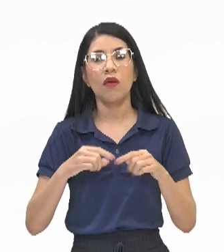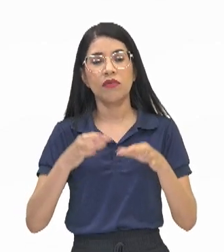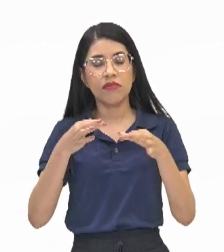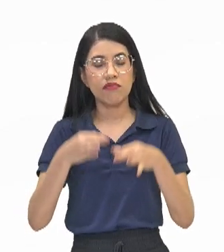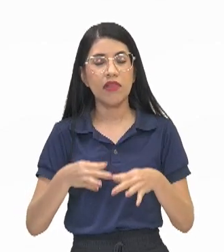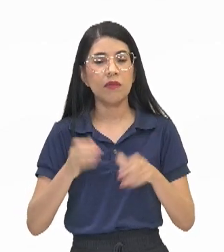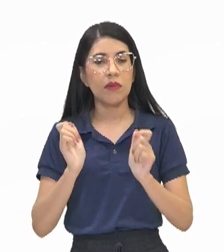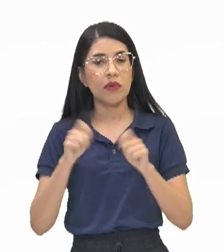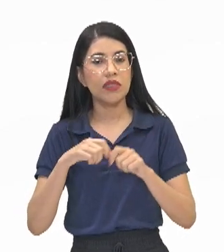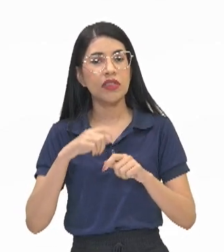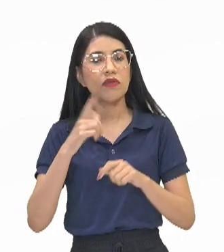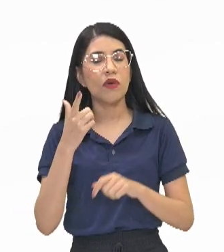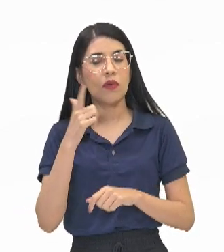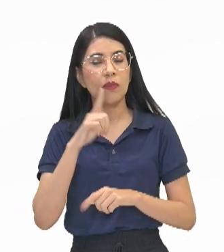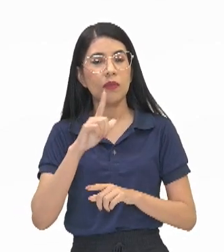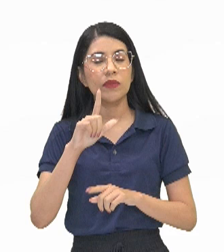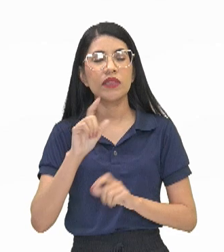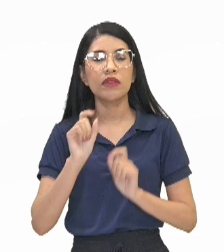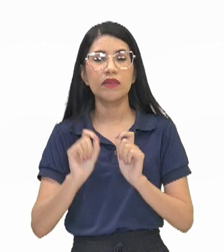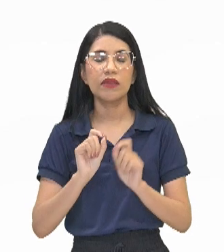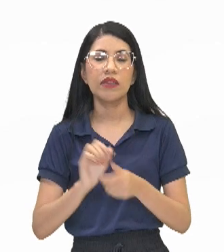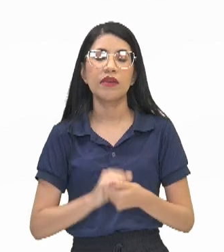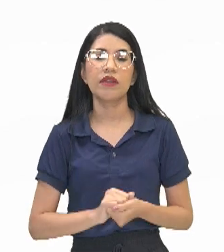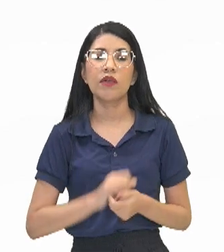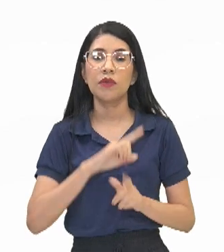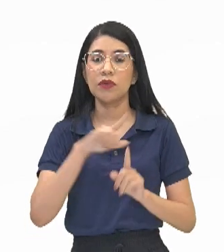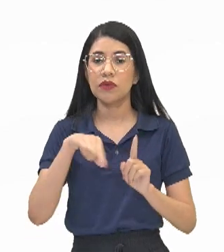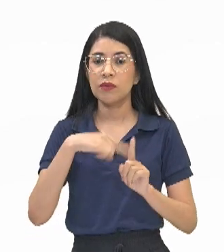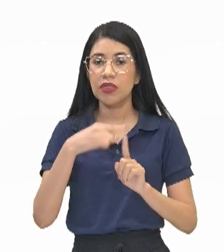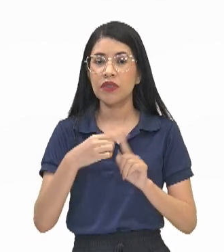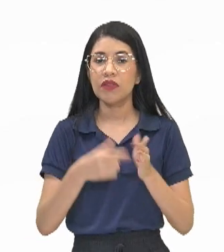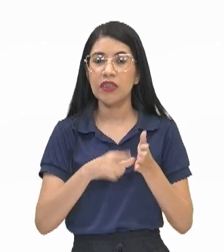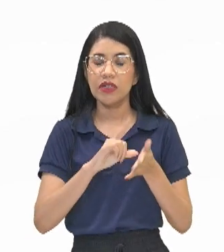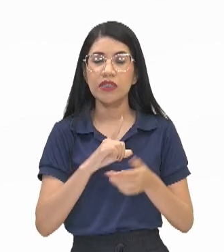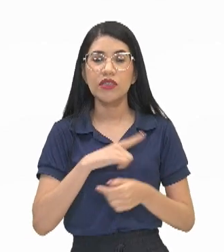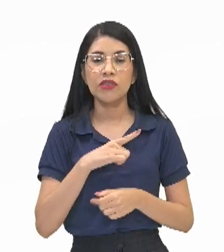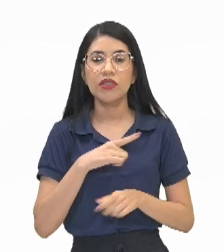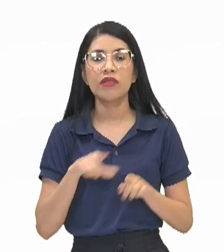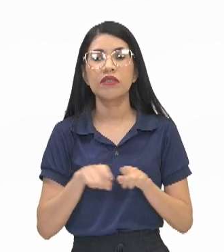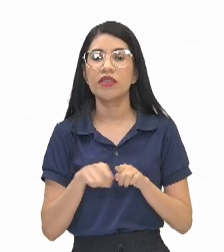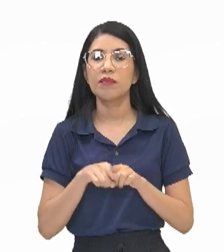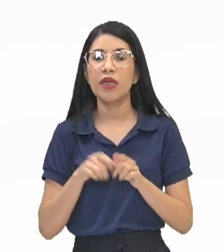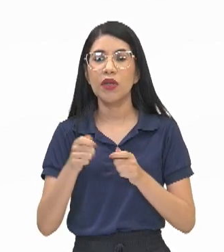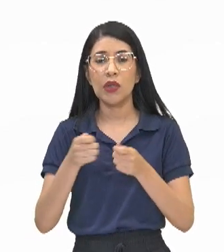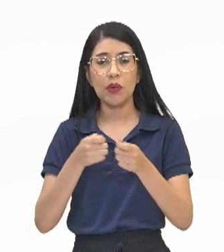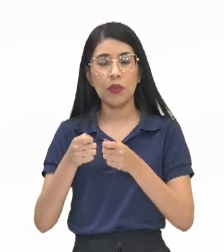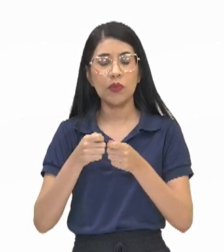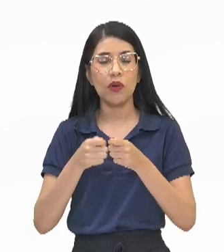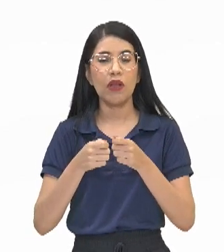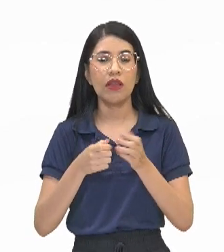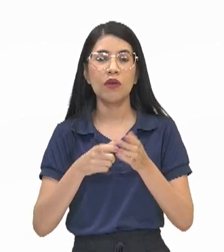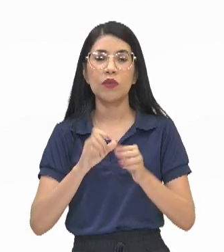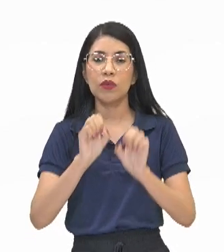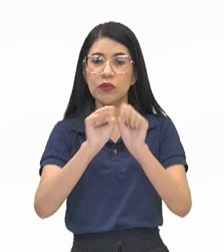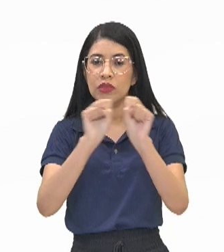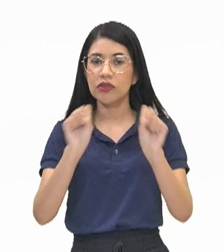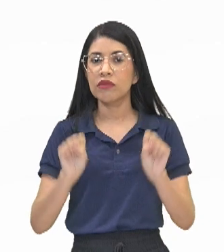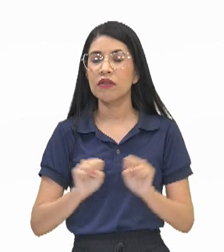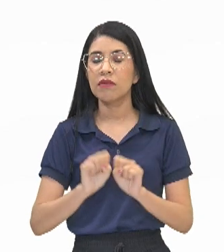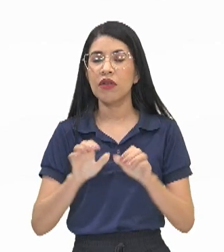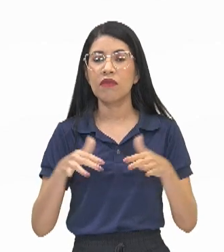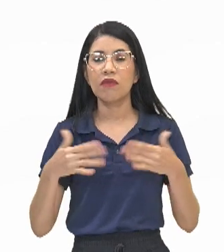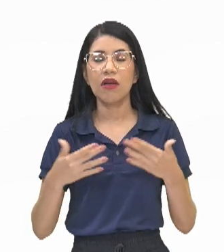alcançar fins estabelecidos e controlados pelo sistema. Que sistema? O